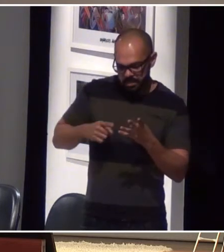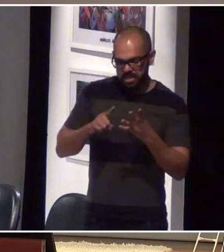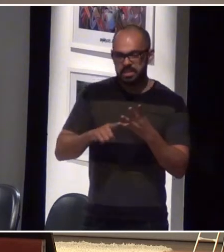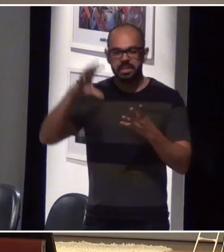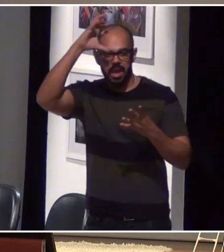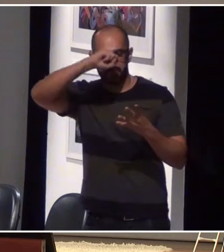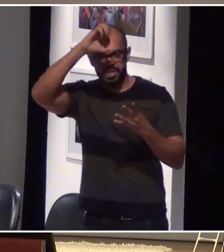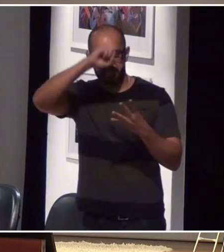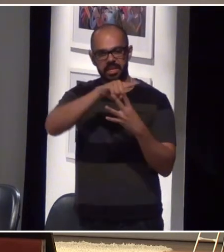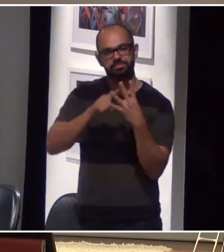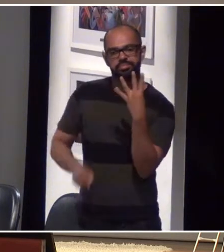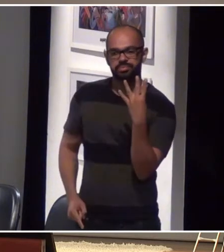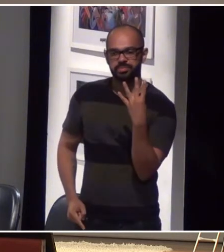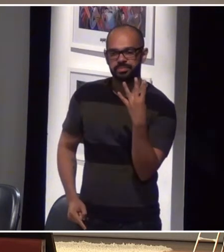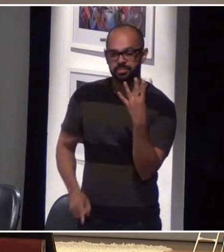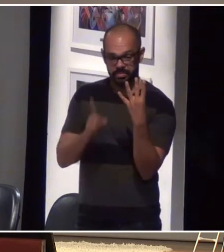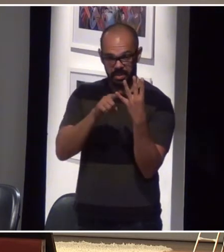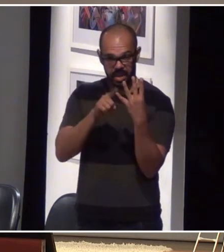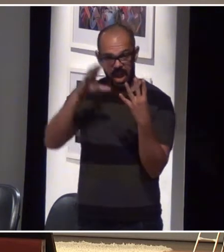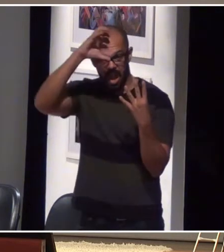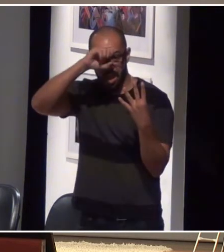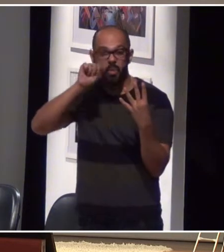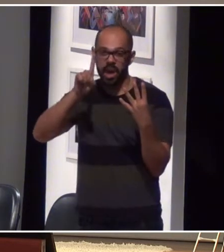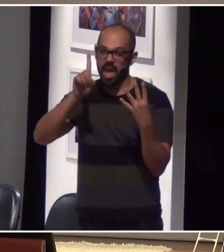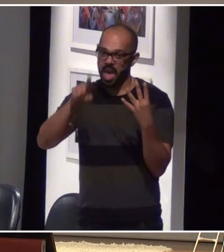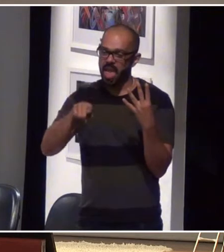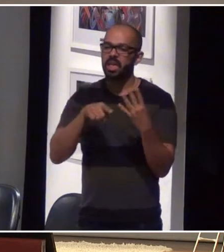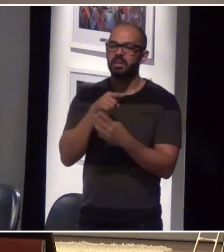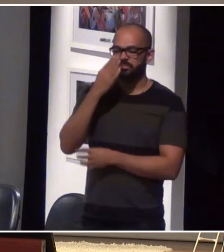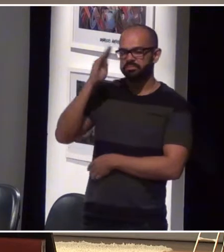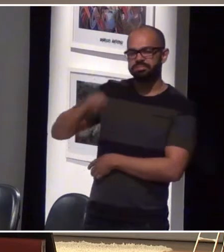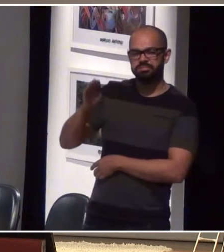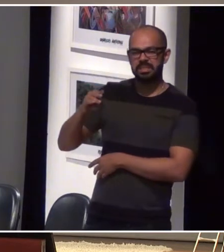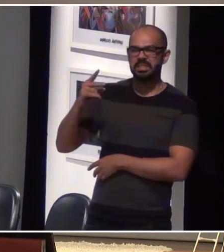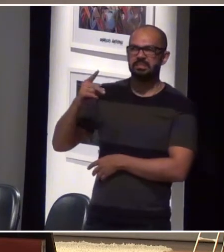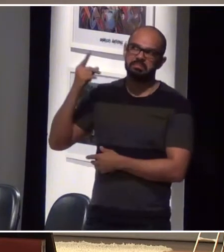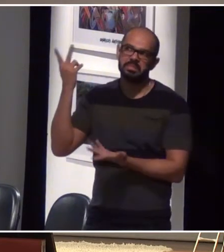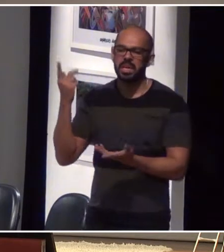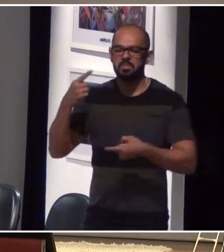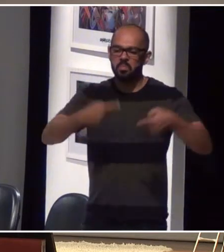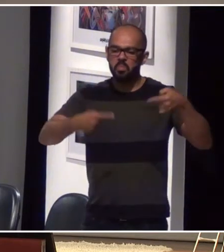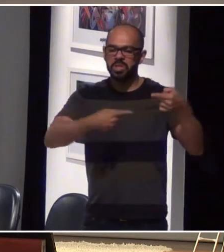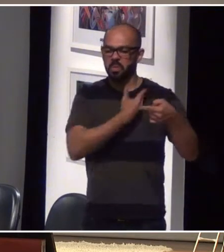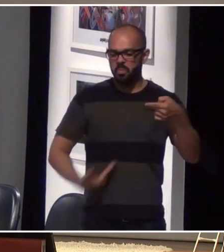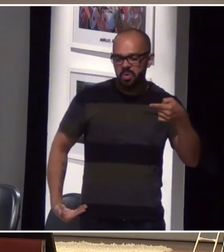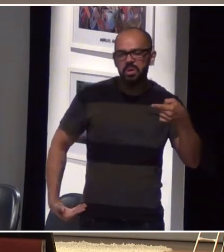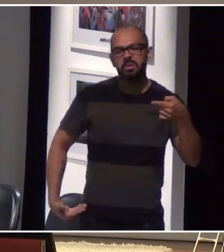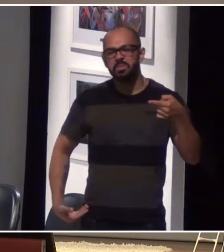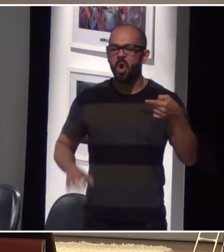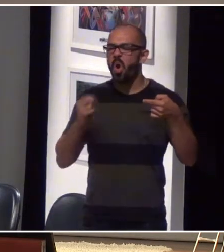participação e aprendizagem. Aprendizagem, que foi uma questão negligenciada, talvez, pelas políticas